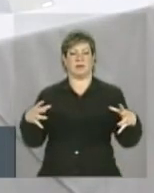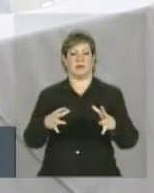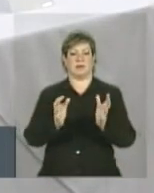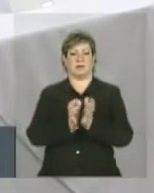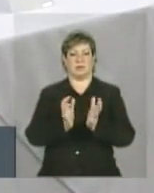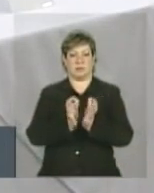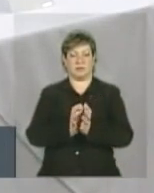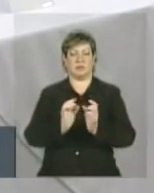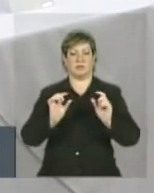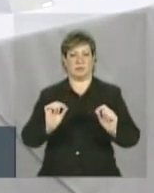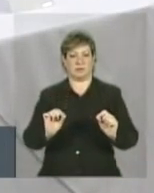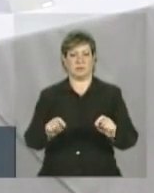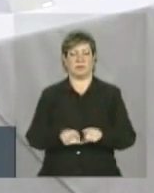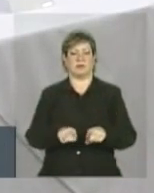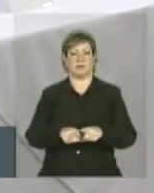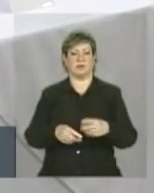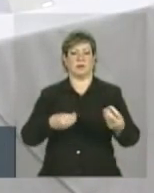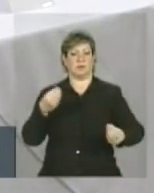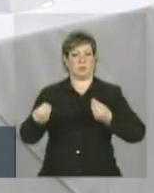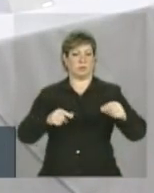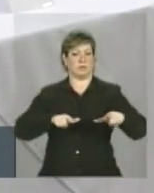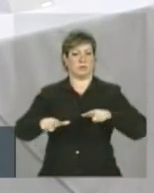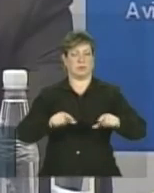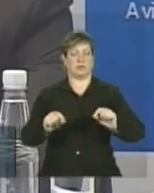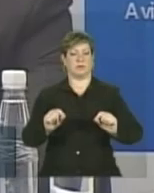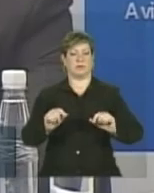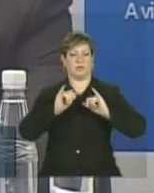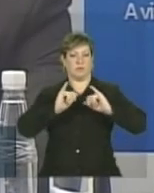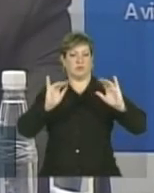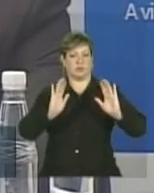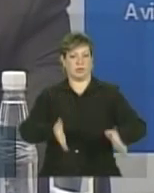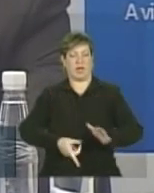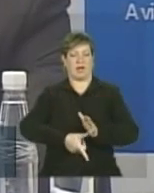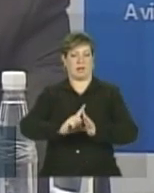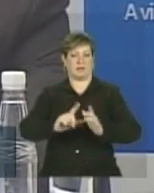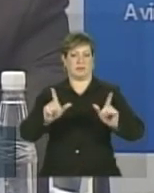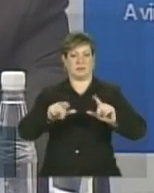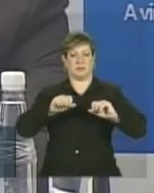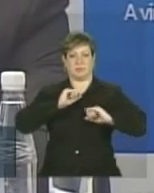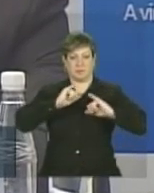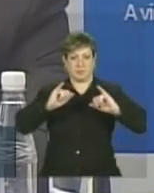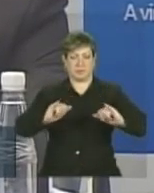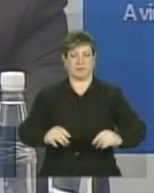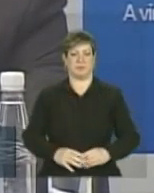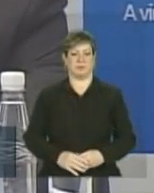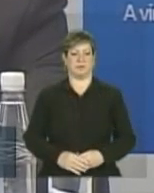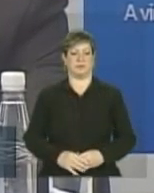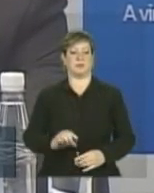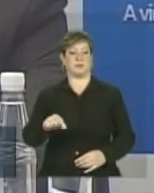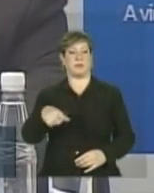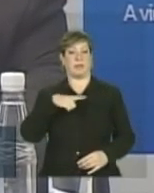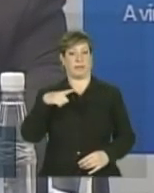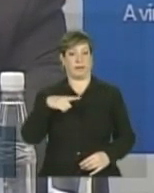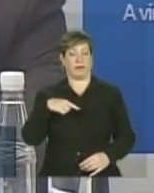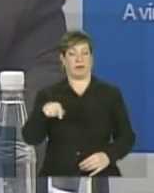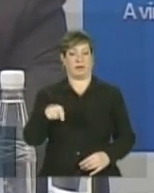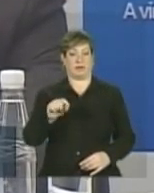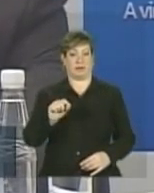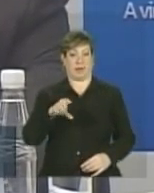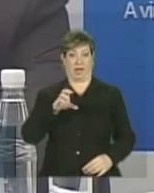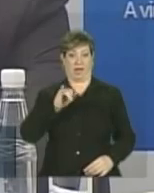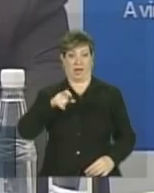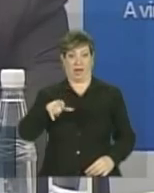à diminuição do spread já anunciada amplamente na imprensa. A Caixa quer